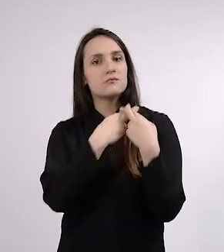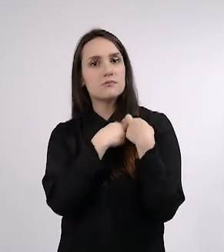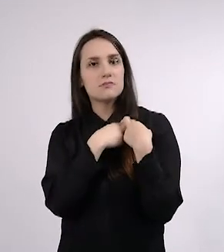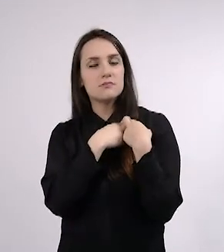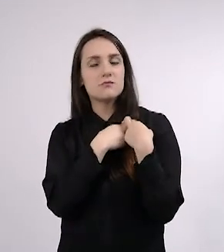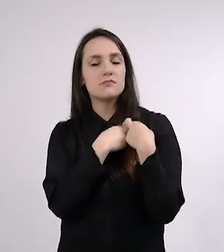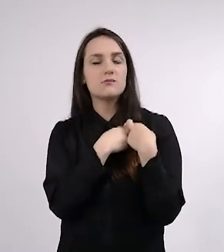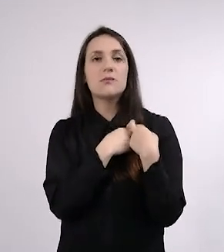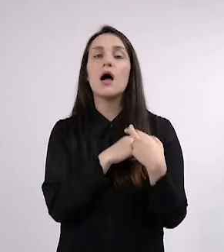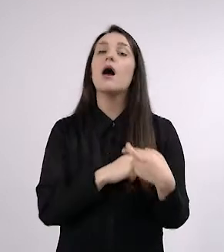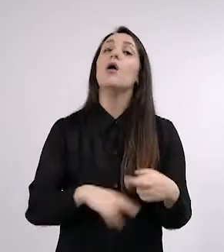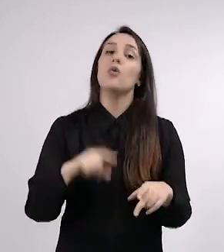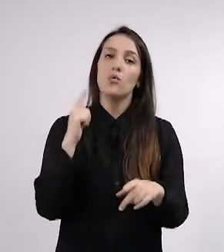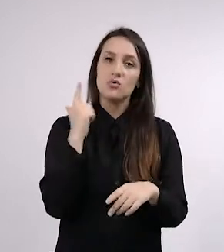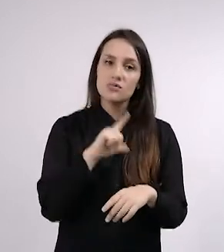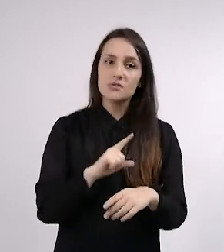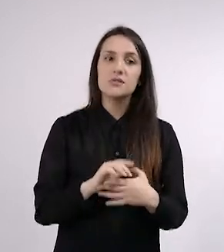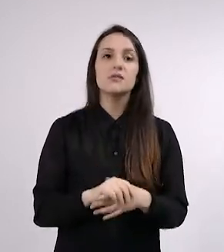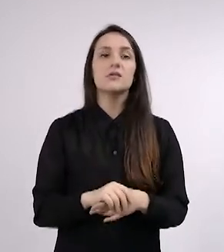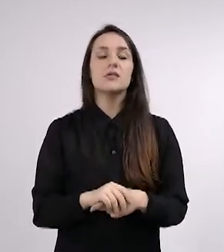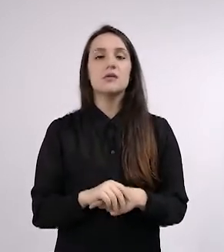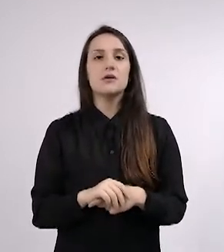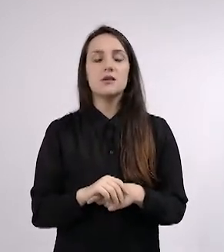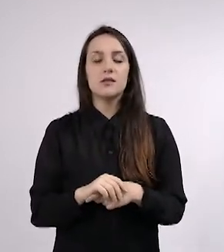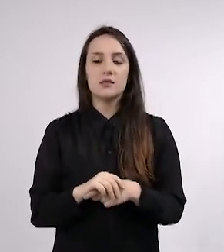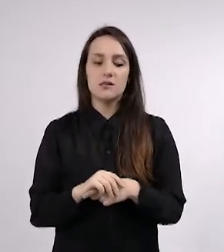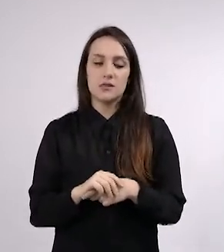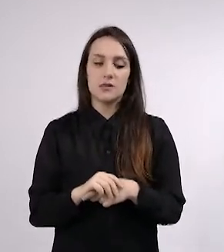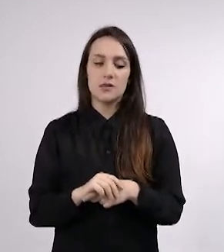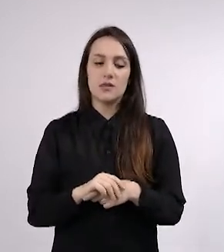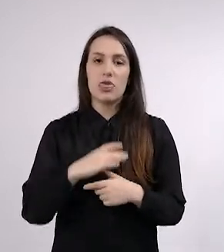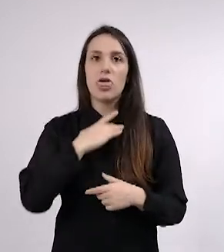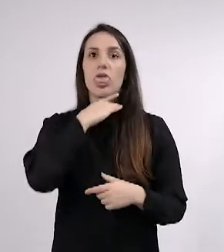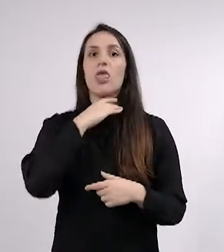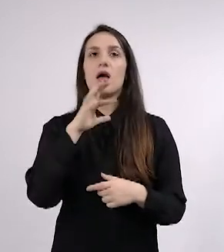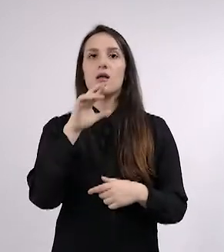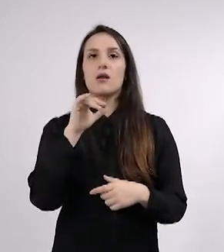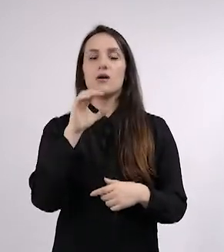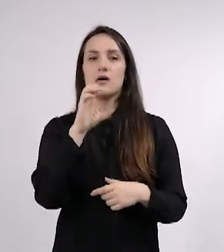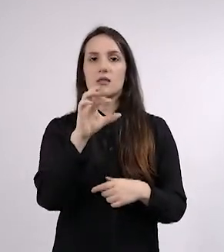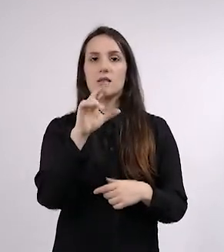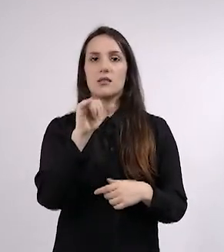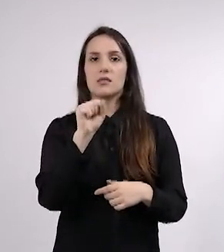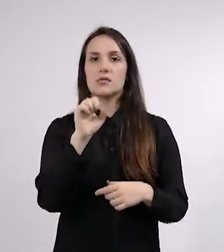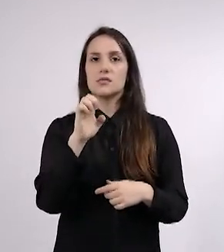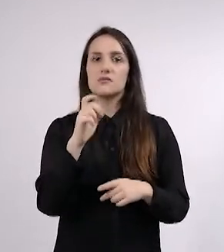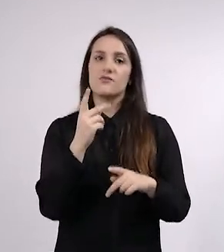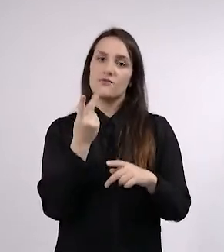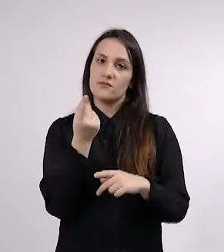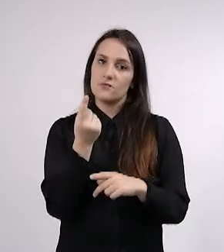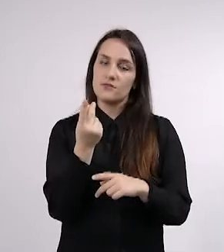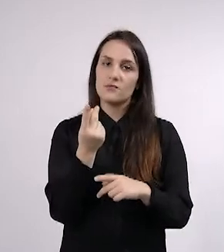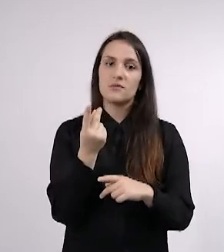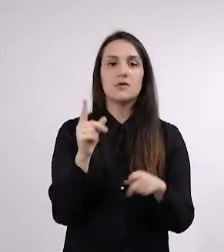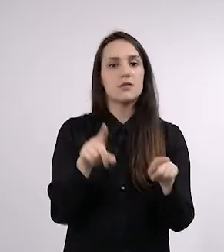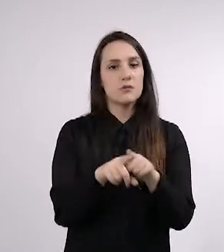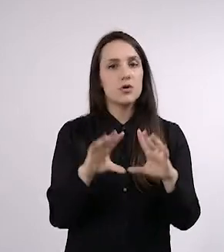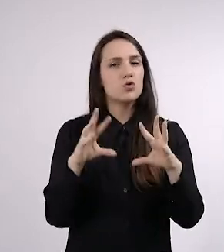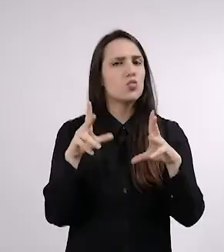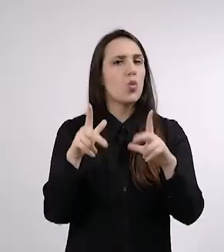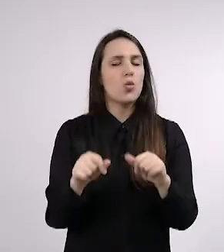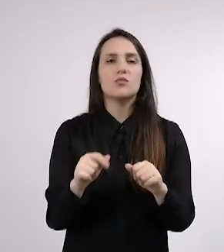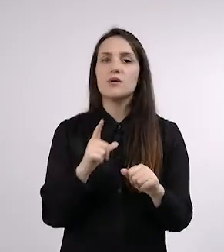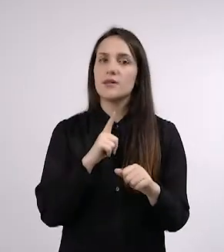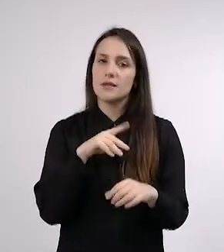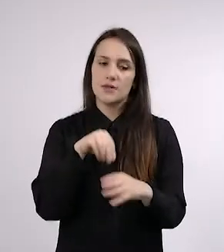para tratar a crise, não só a pandemia ou a economia. A crise como um todo, com todos os seus efeitos nefastos